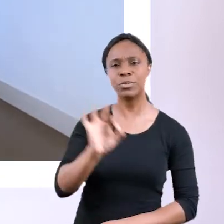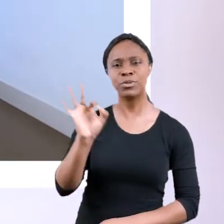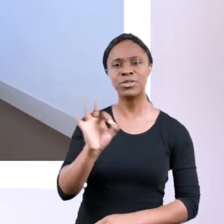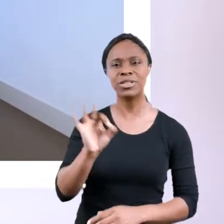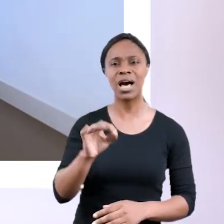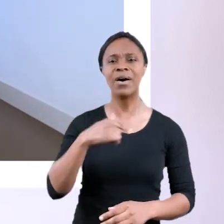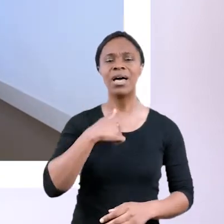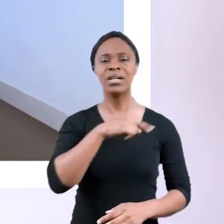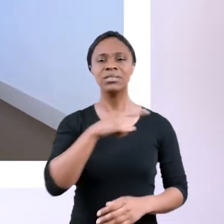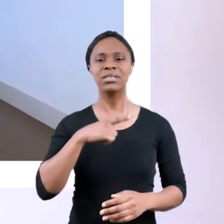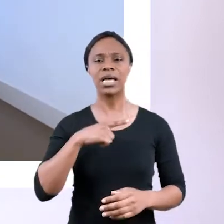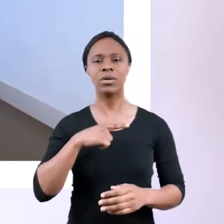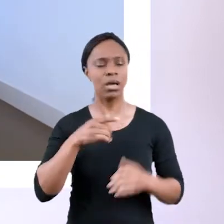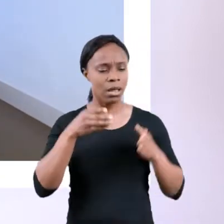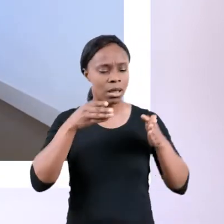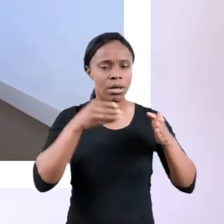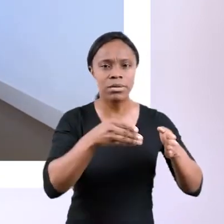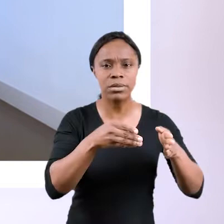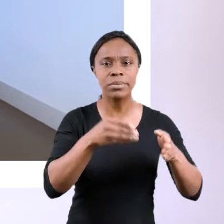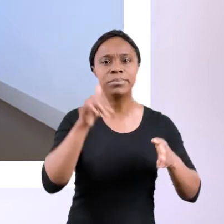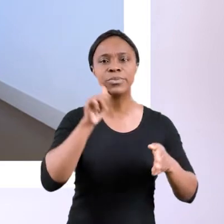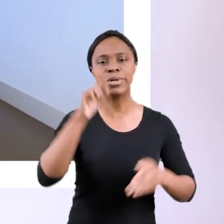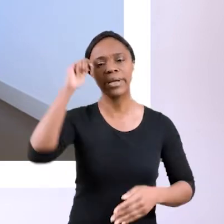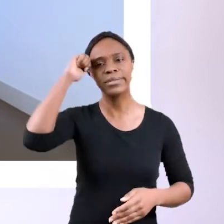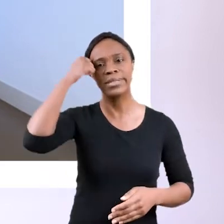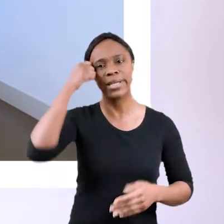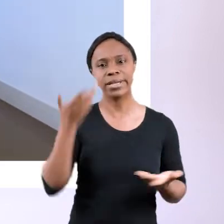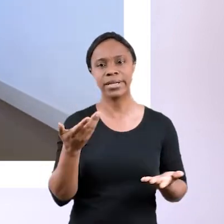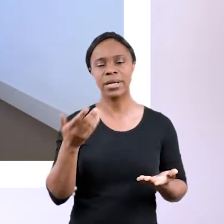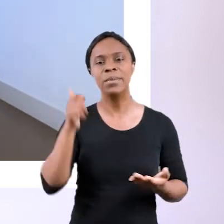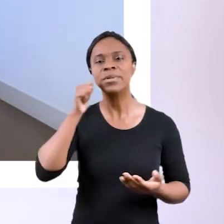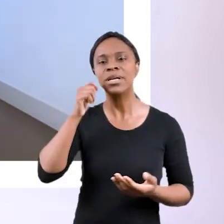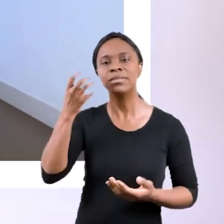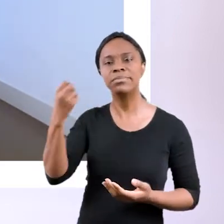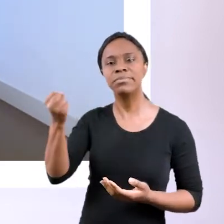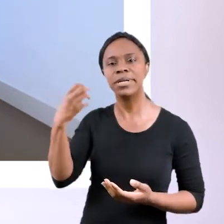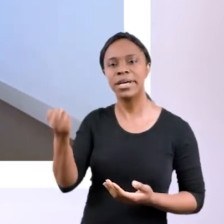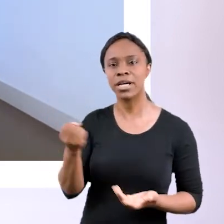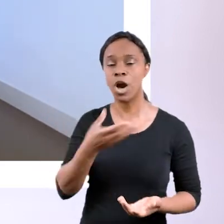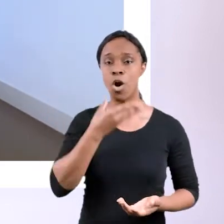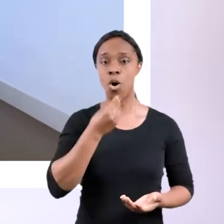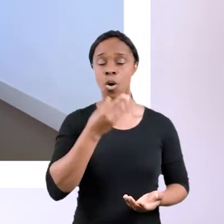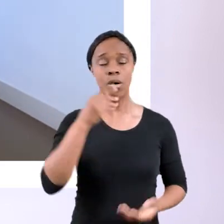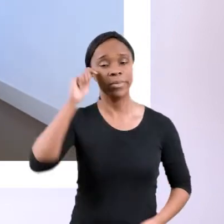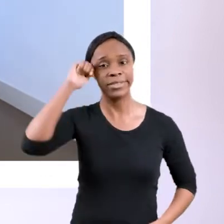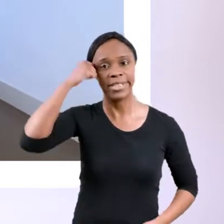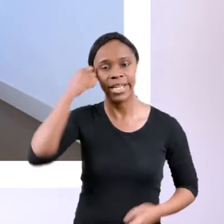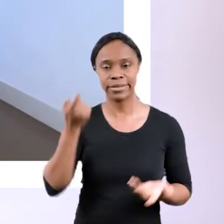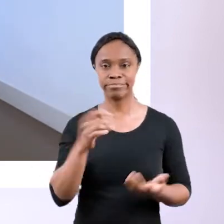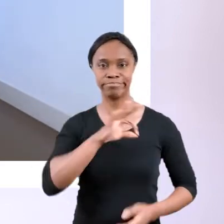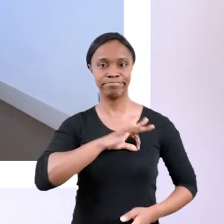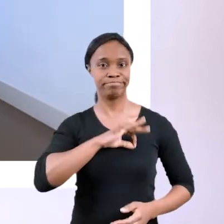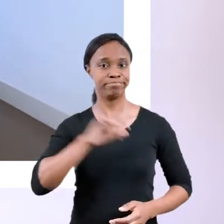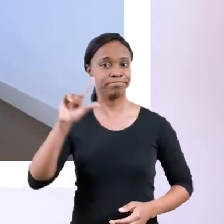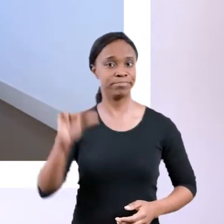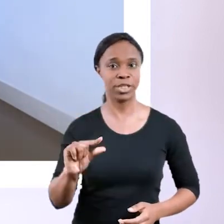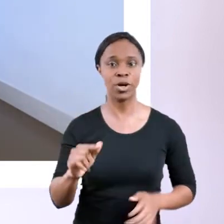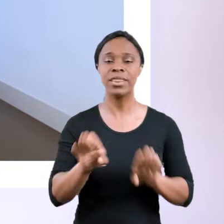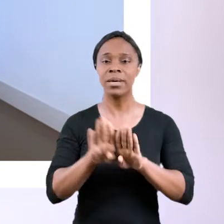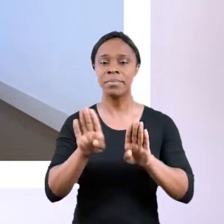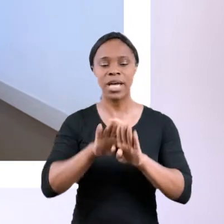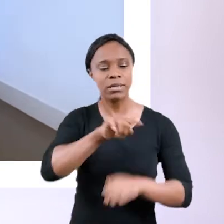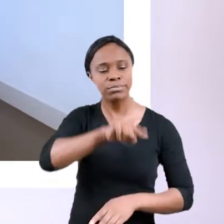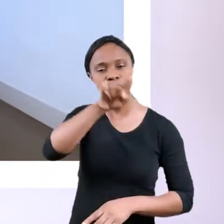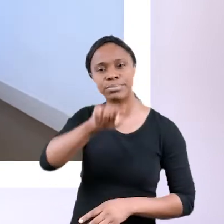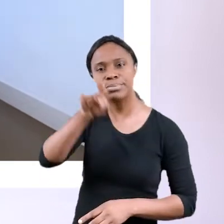possuem maior concentração de mulheres negras e brancas e de homens negros. Como acontece com outros indicadores,